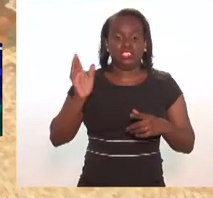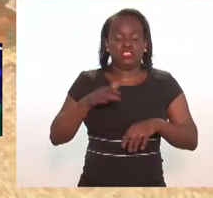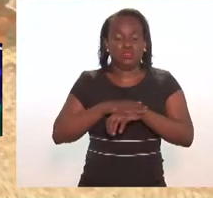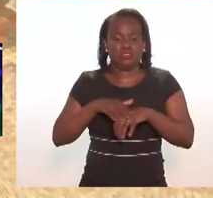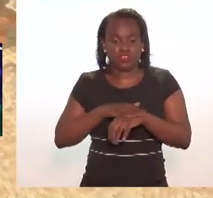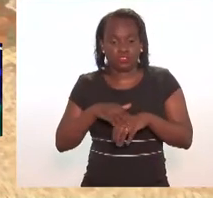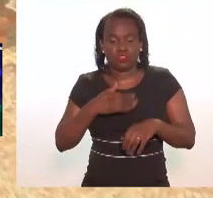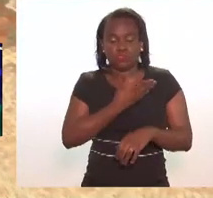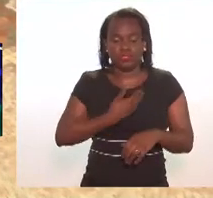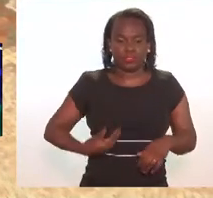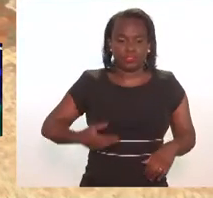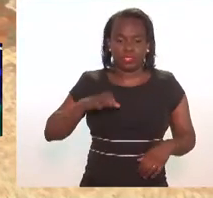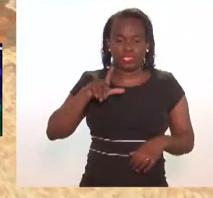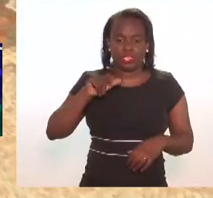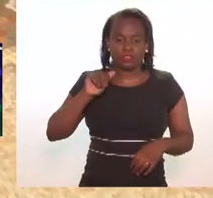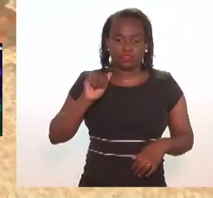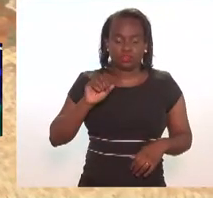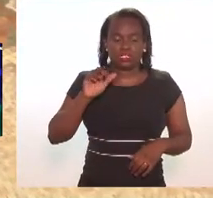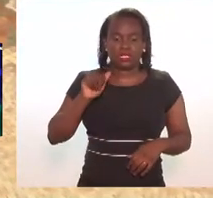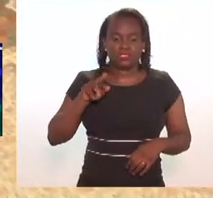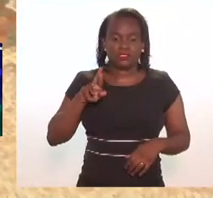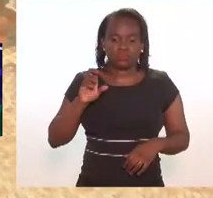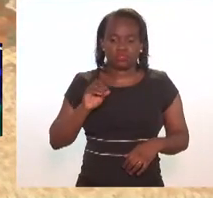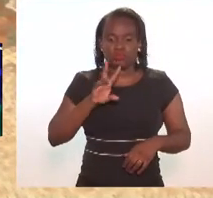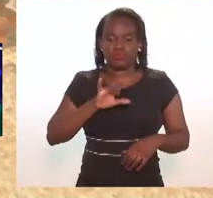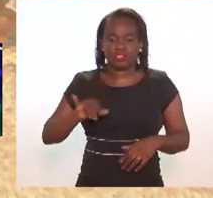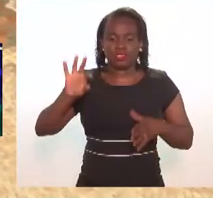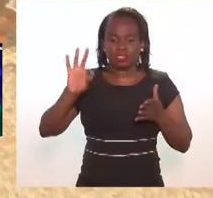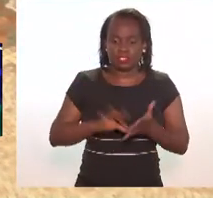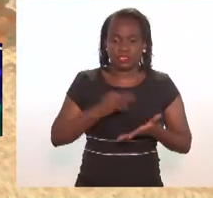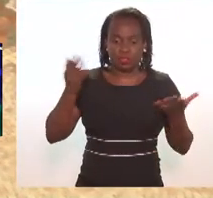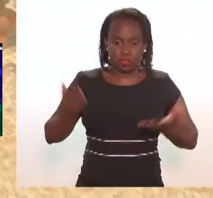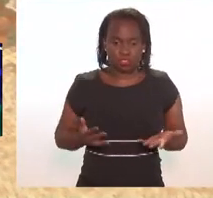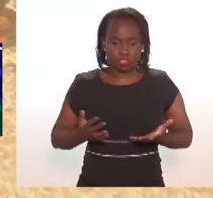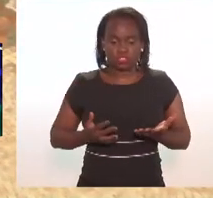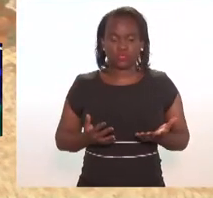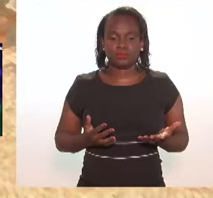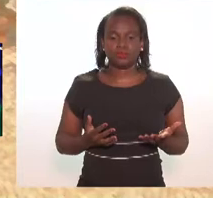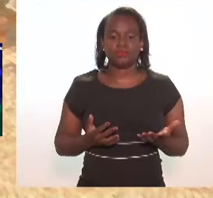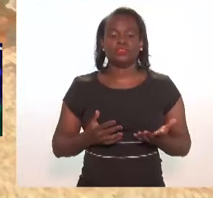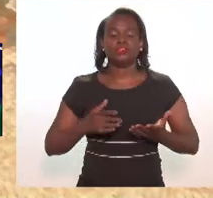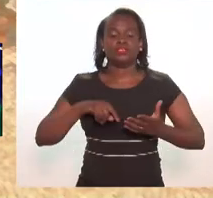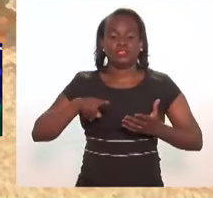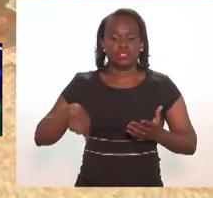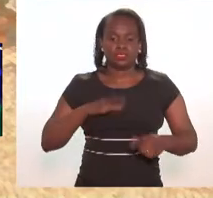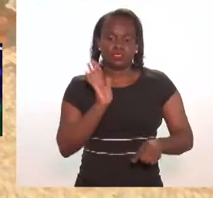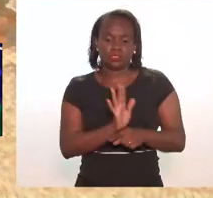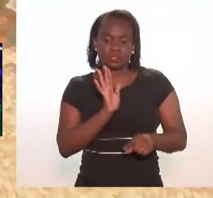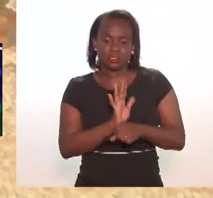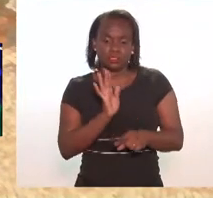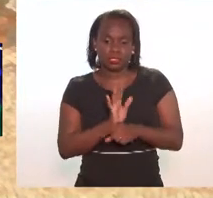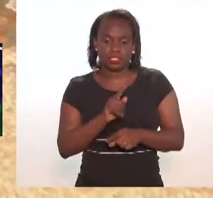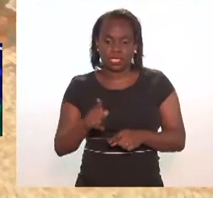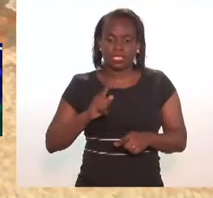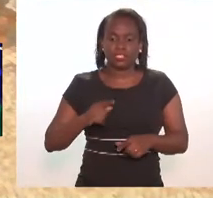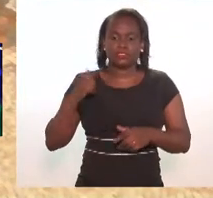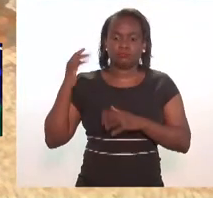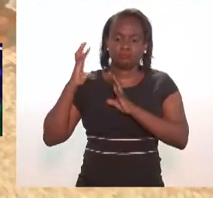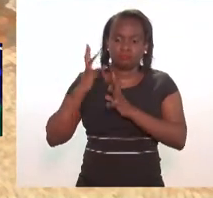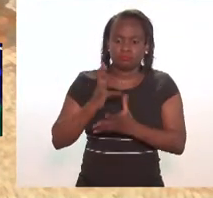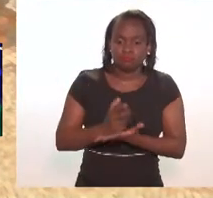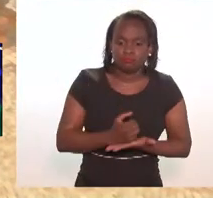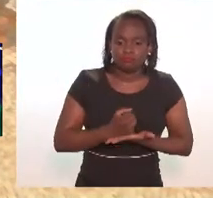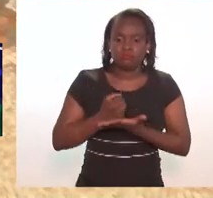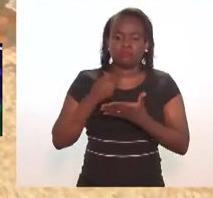governador Cláudio Castro, que será sancionado ainda no dia de hoje, nós protegemos esse patrimônio